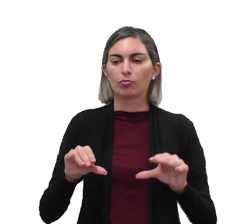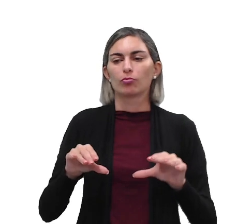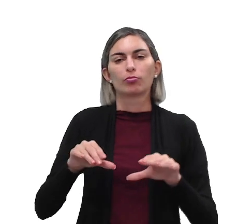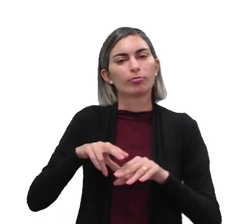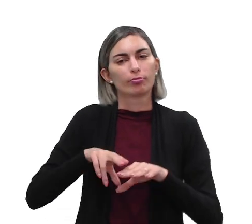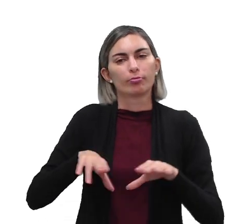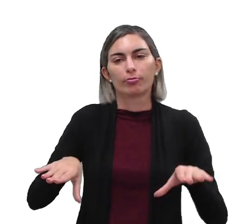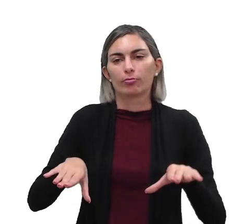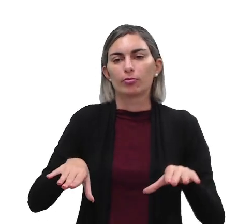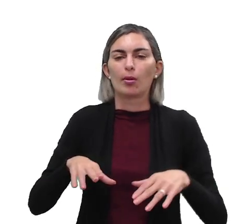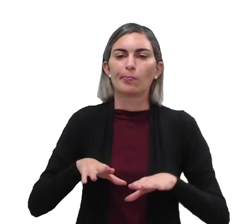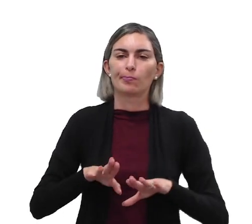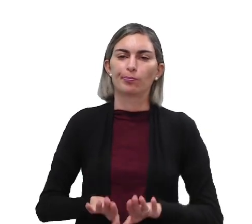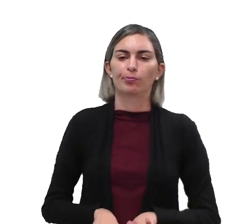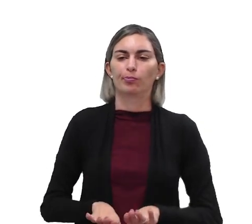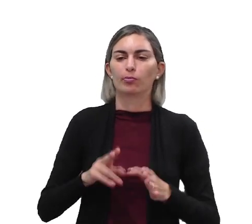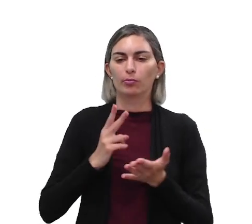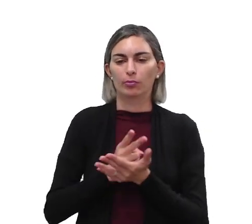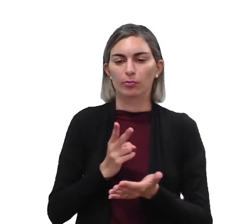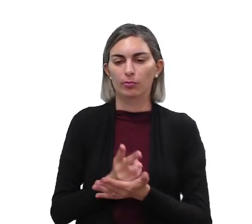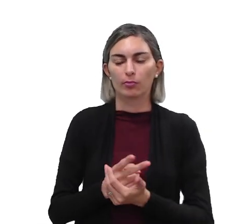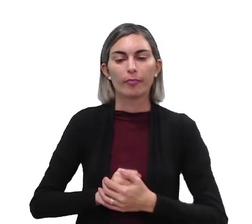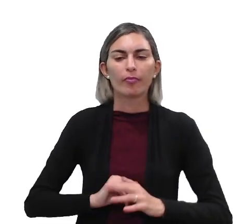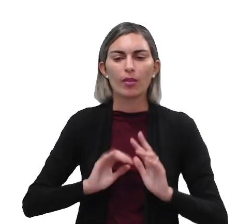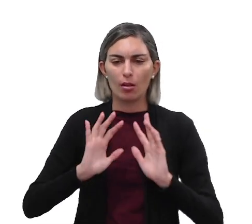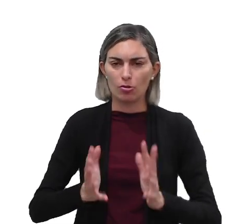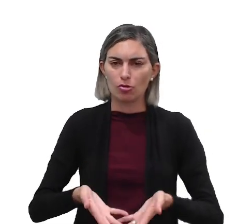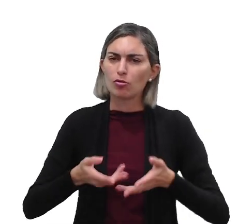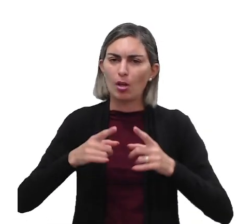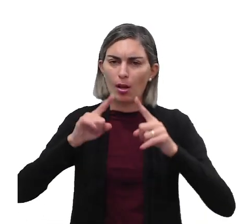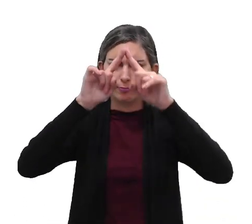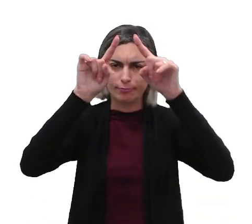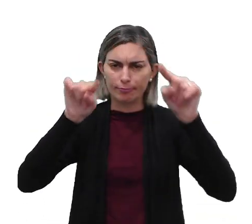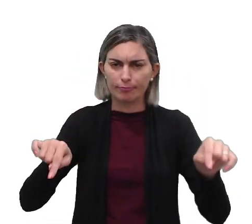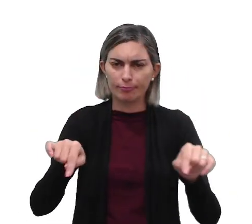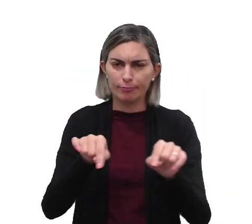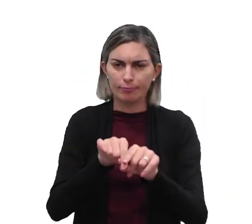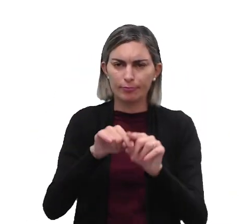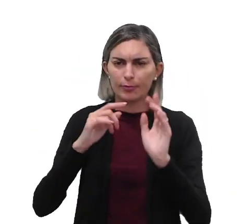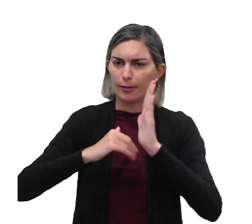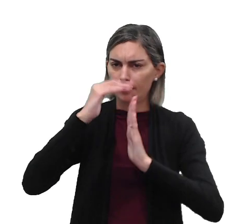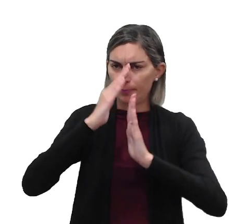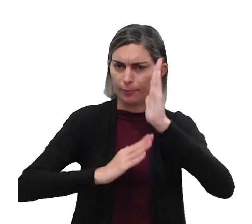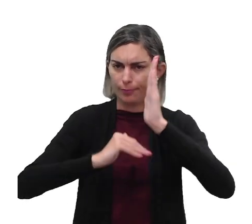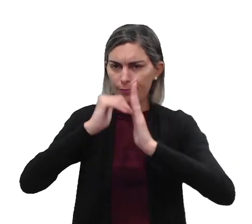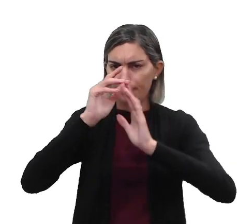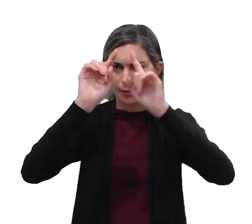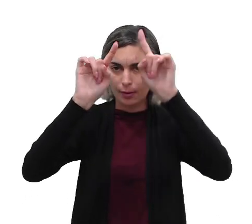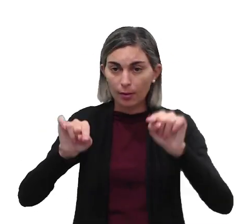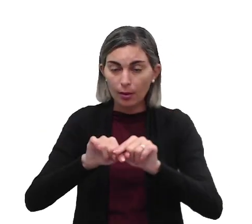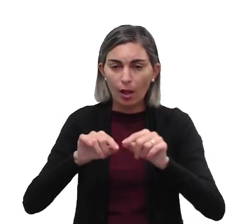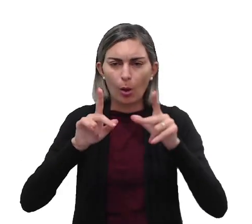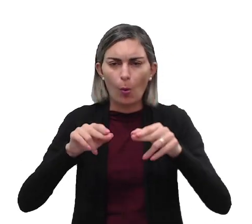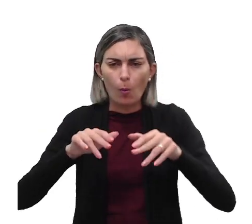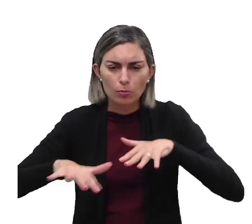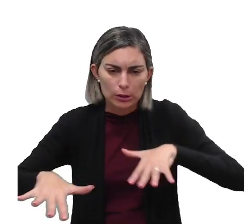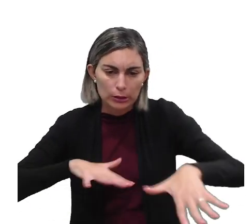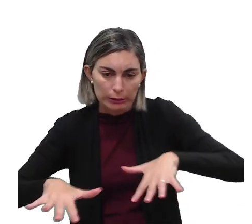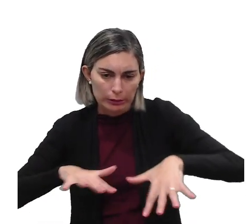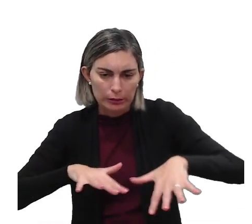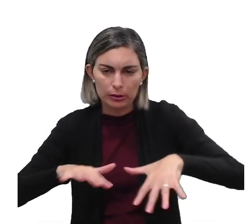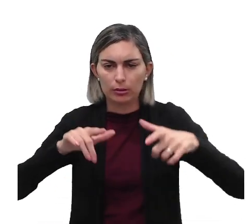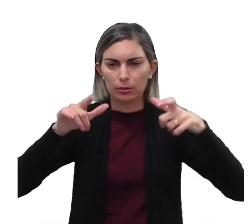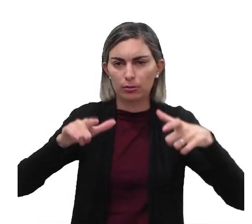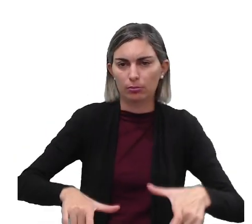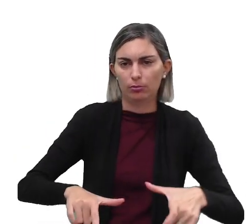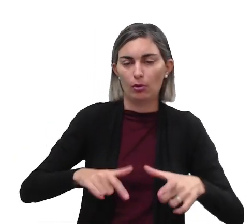de estar mais estável, né? Já os triângulos, eles trazem a sensação de dinamismo e de movimento no espaço.